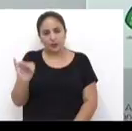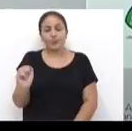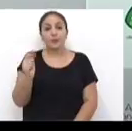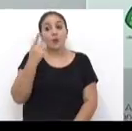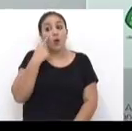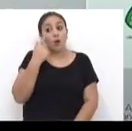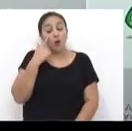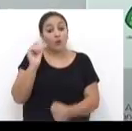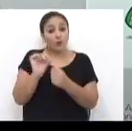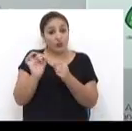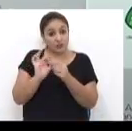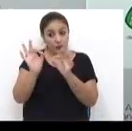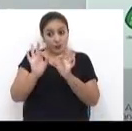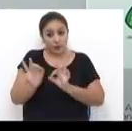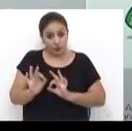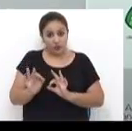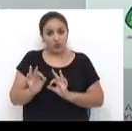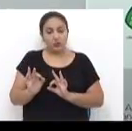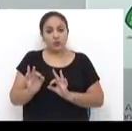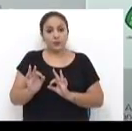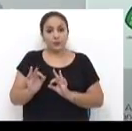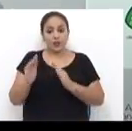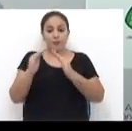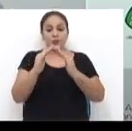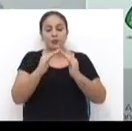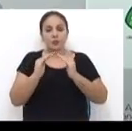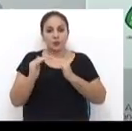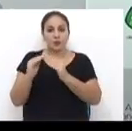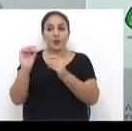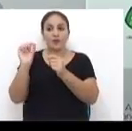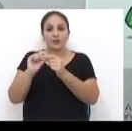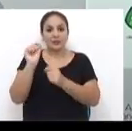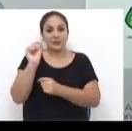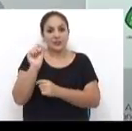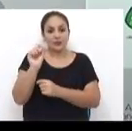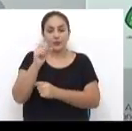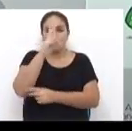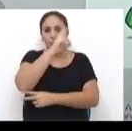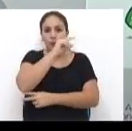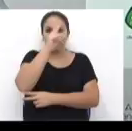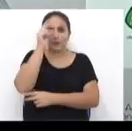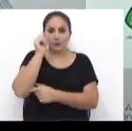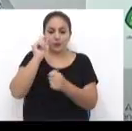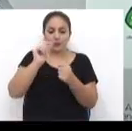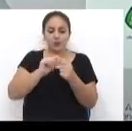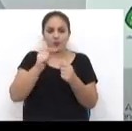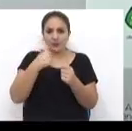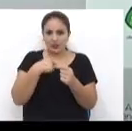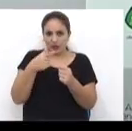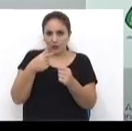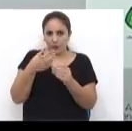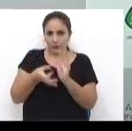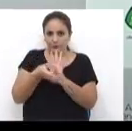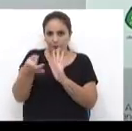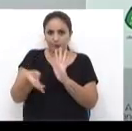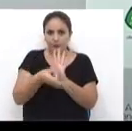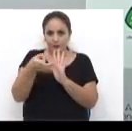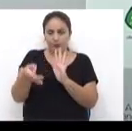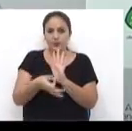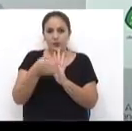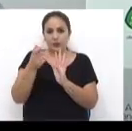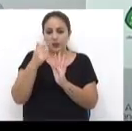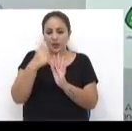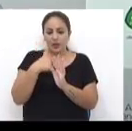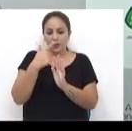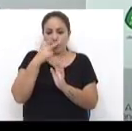habitacional, fazer que o município faça, né, eu indicando para ele como Poder Legislativo, passando para o